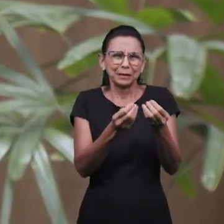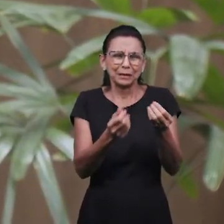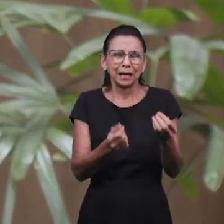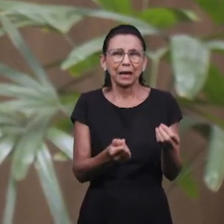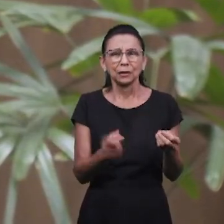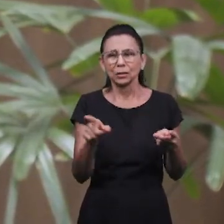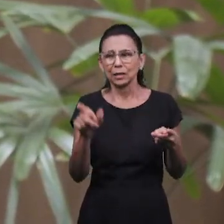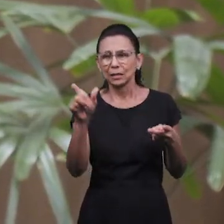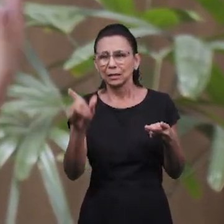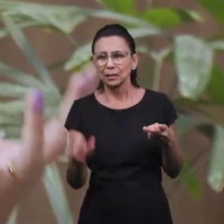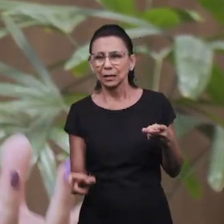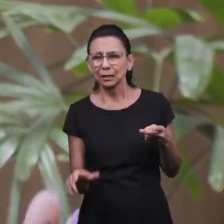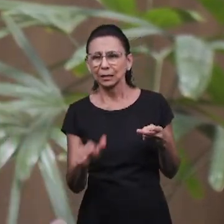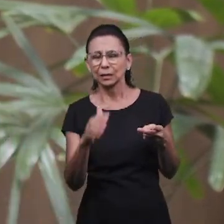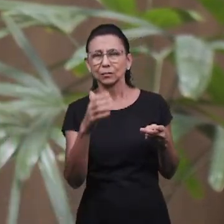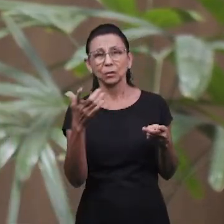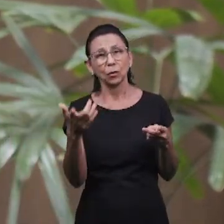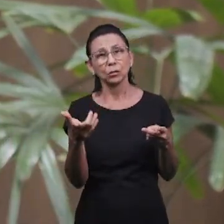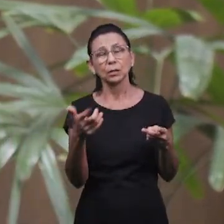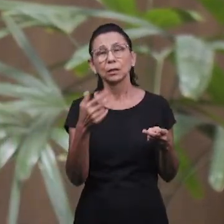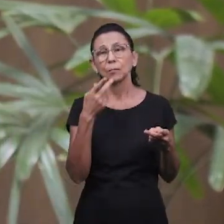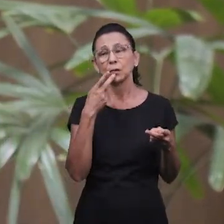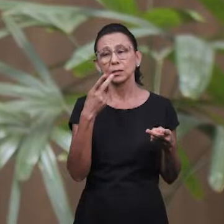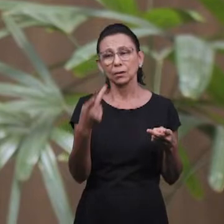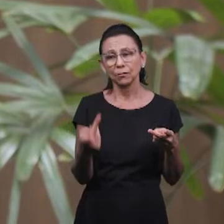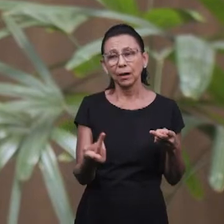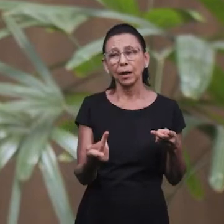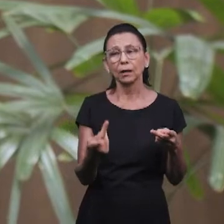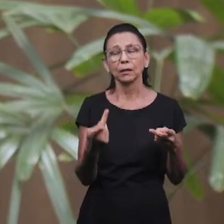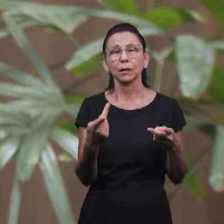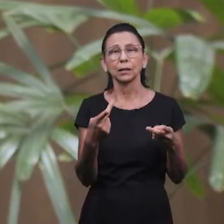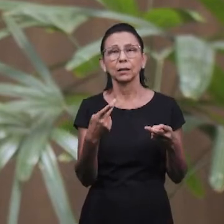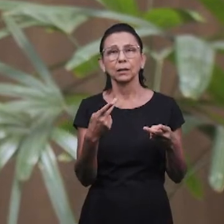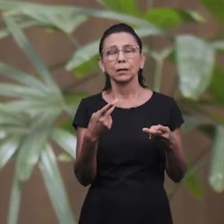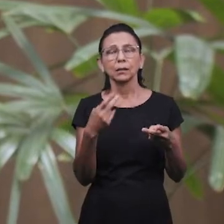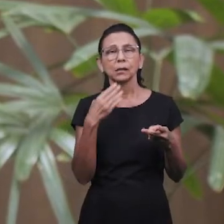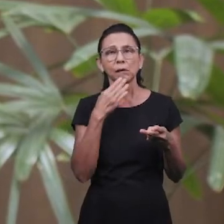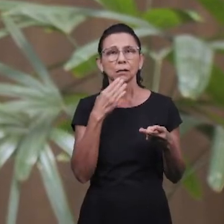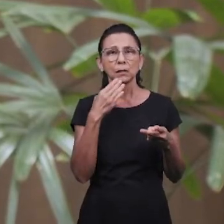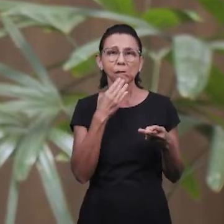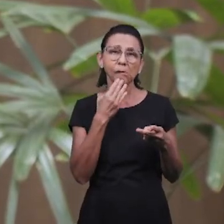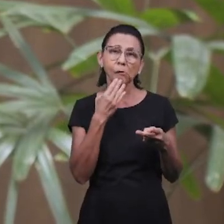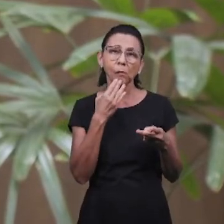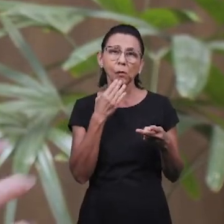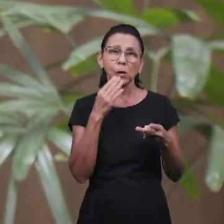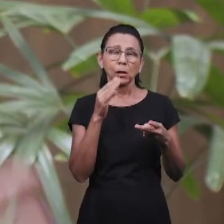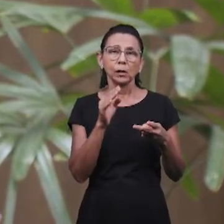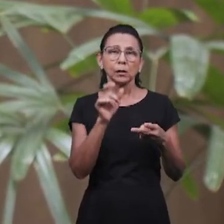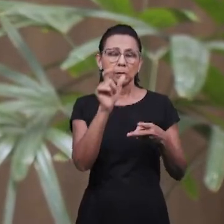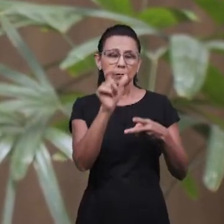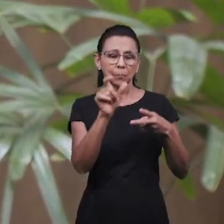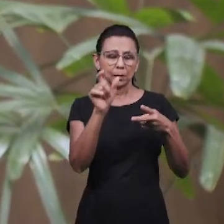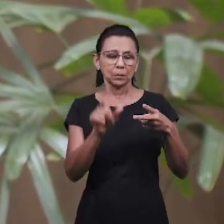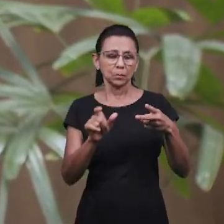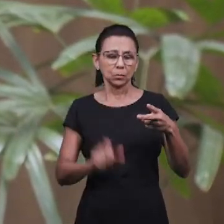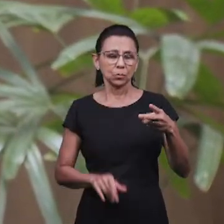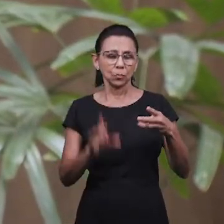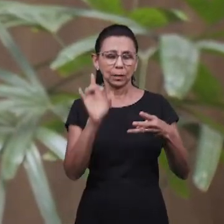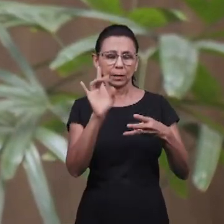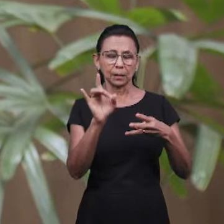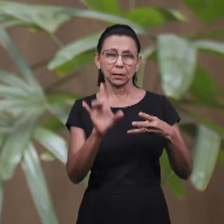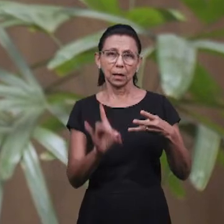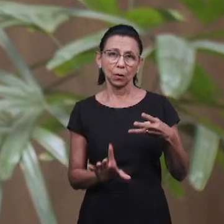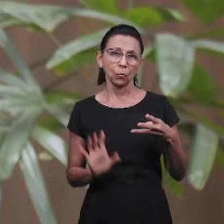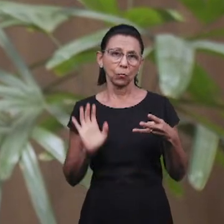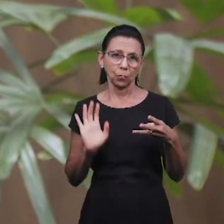já não vai ser. Um vai cometer mais a fala, o outro não. Então, cada indivíduo vai apresentar suas características específicas e